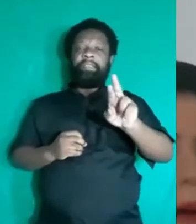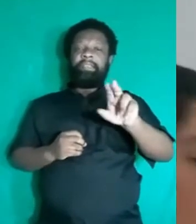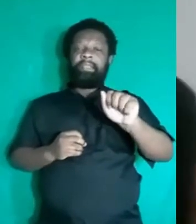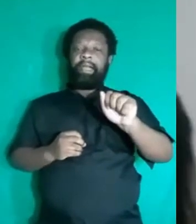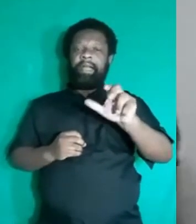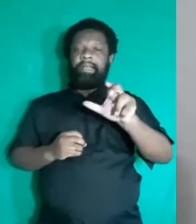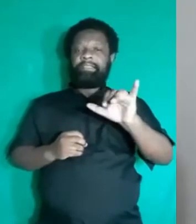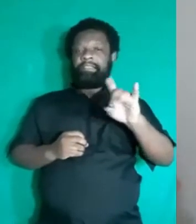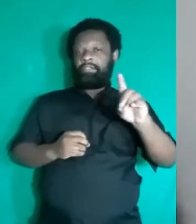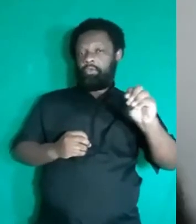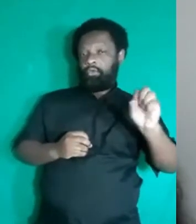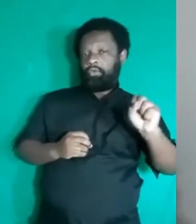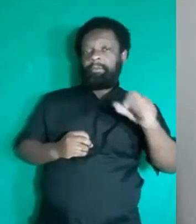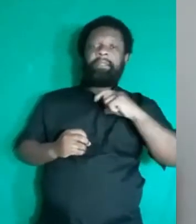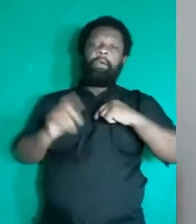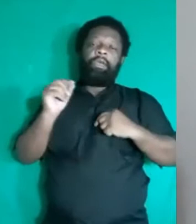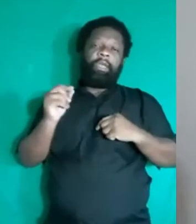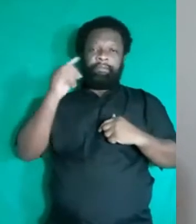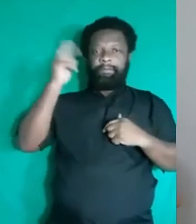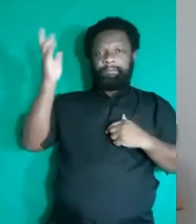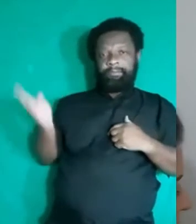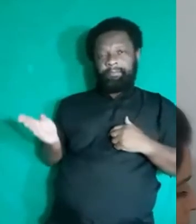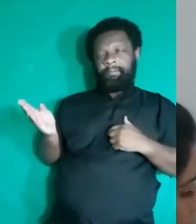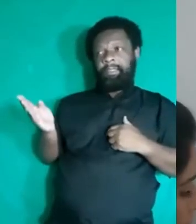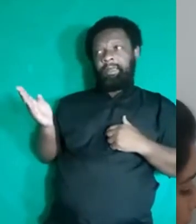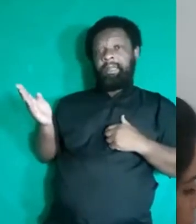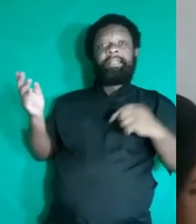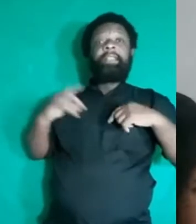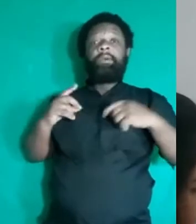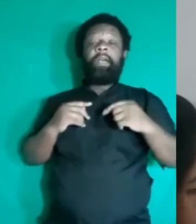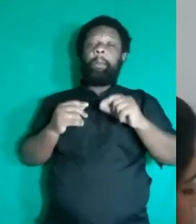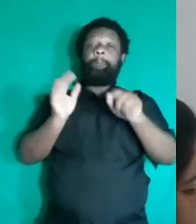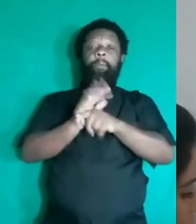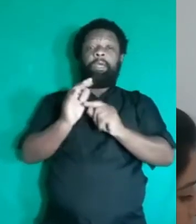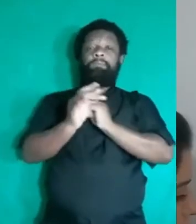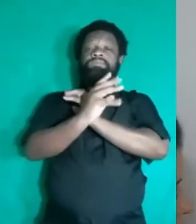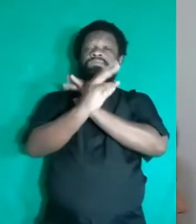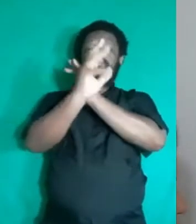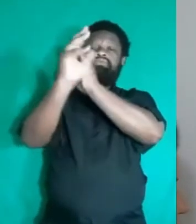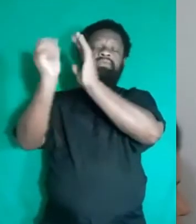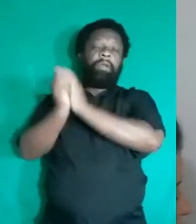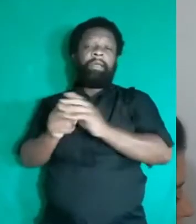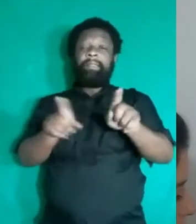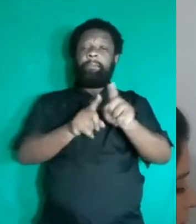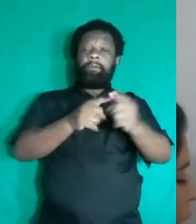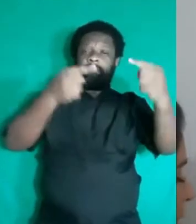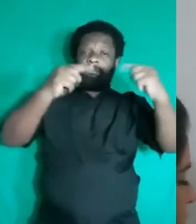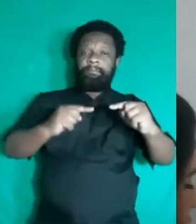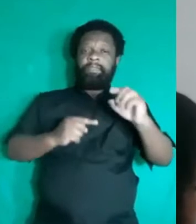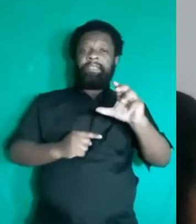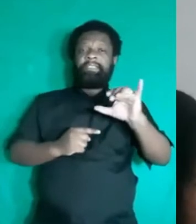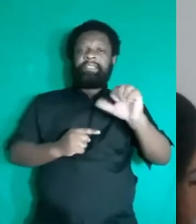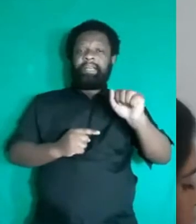sua fórmula, são os hidrácidos. Então, olha lá, nós temos aqui o sulfeto de hidrogênio, quando nós falamos dele na sua